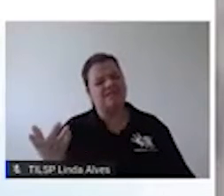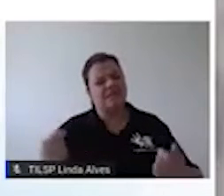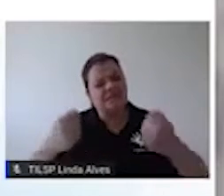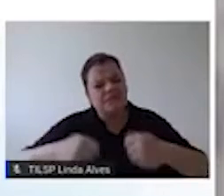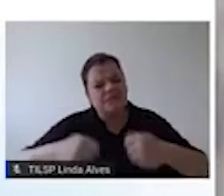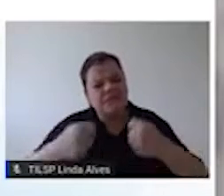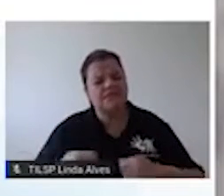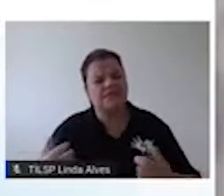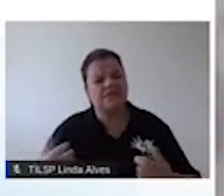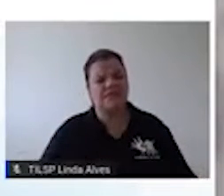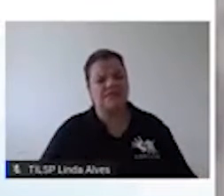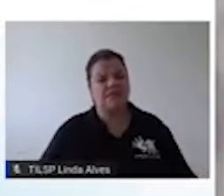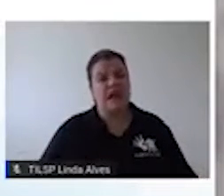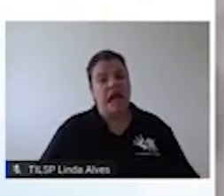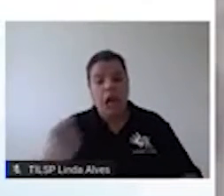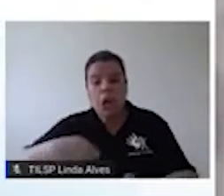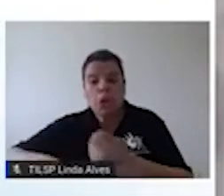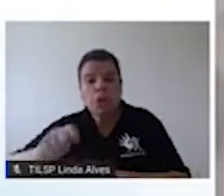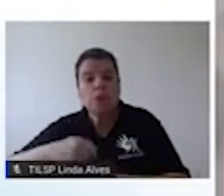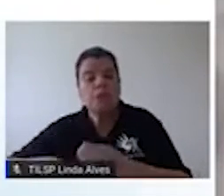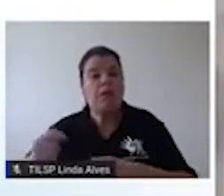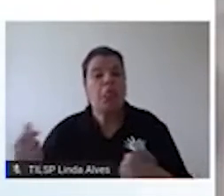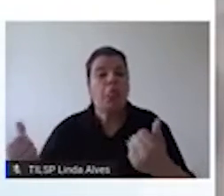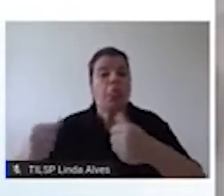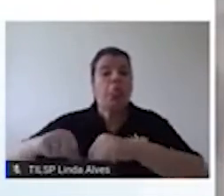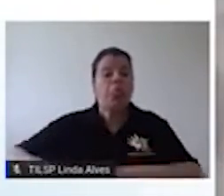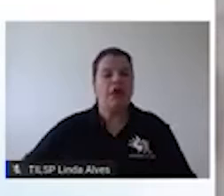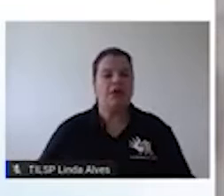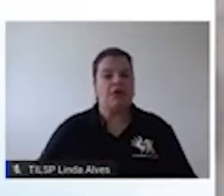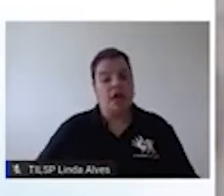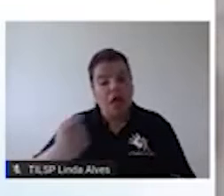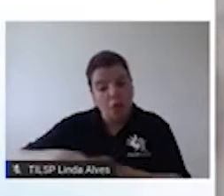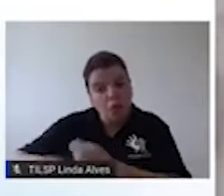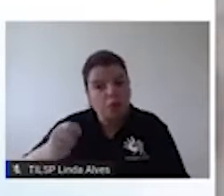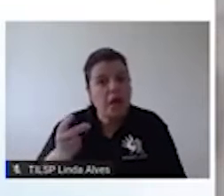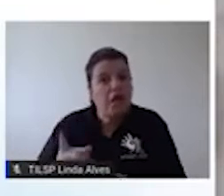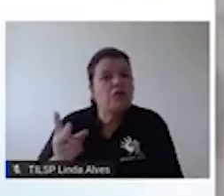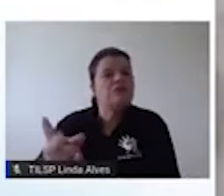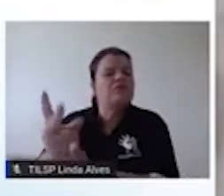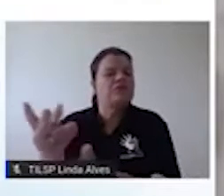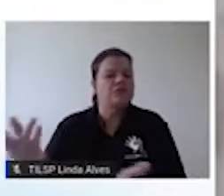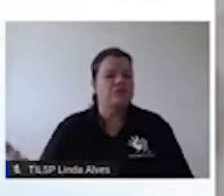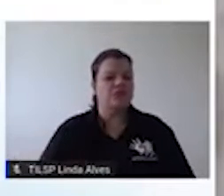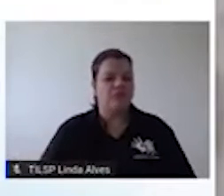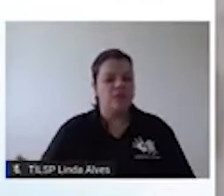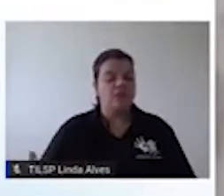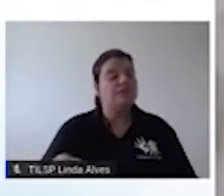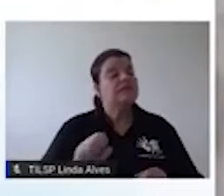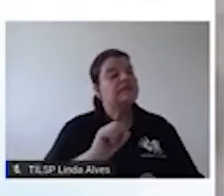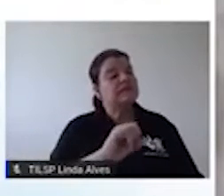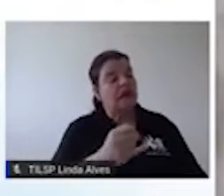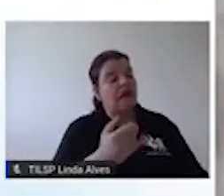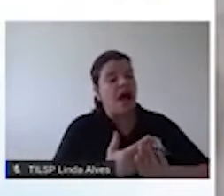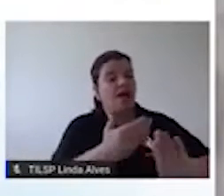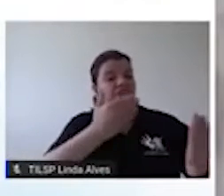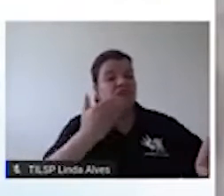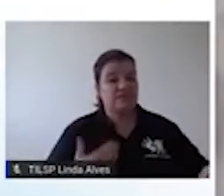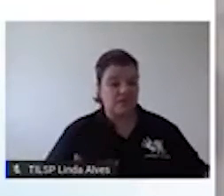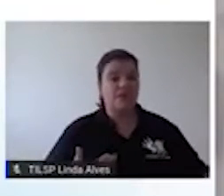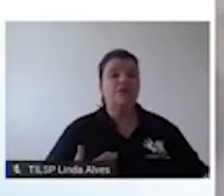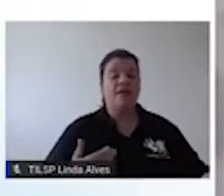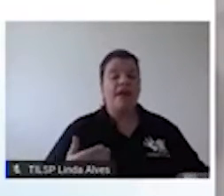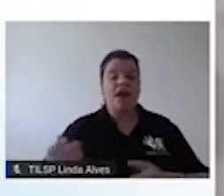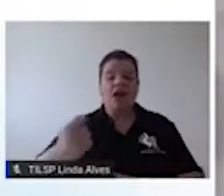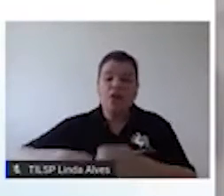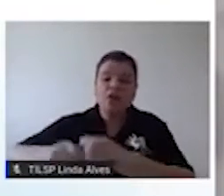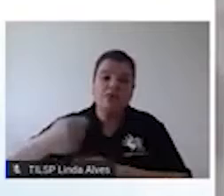a doença à economia, que a economia tinha que funcionar. E se houvesse o afastamento físico, a economia